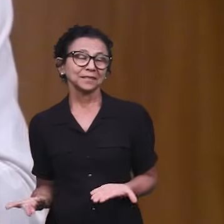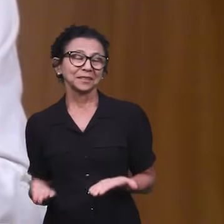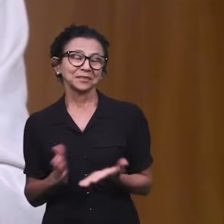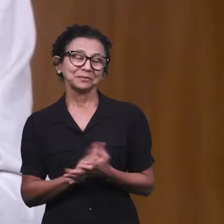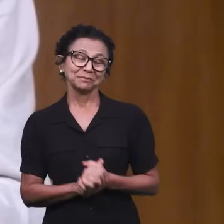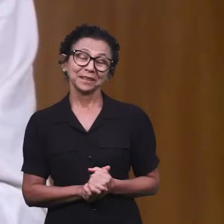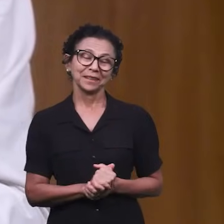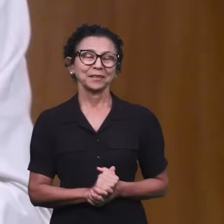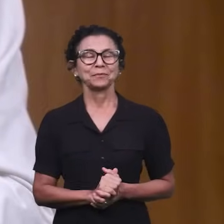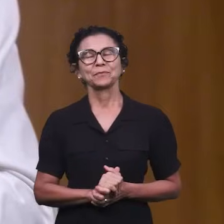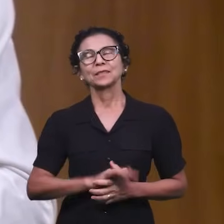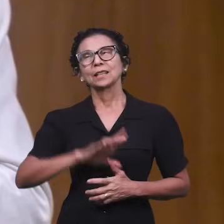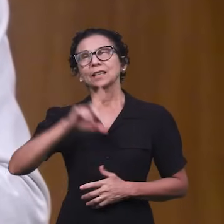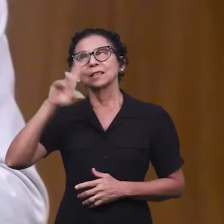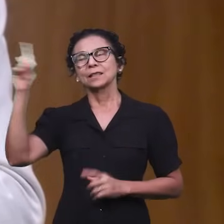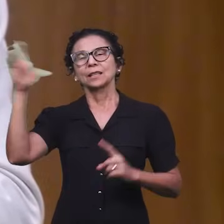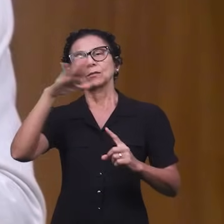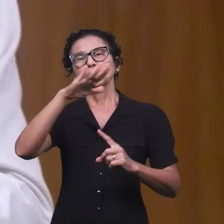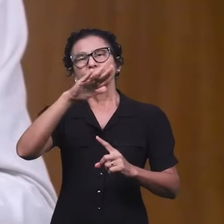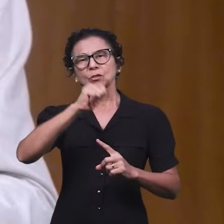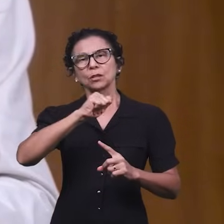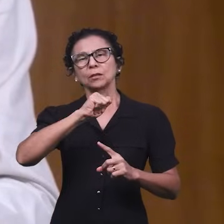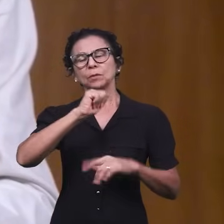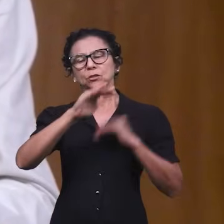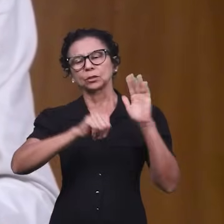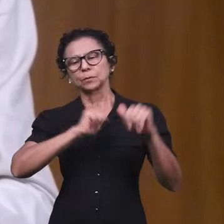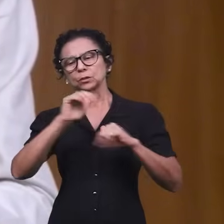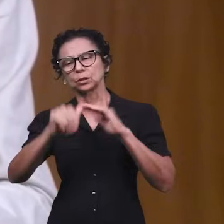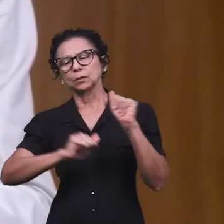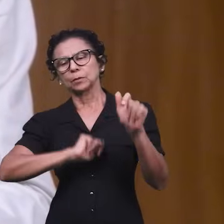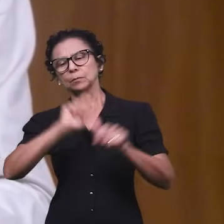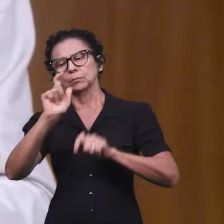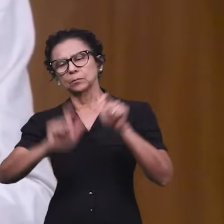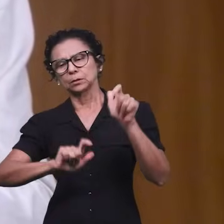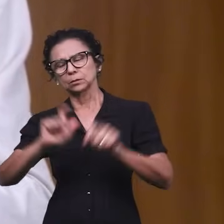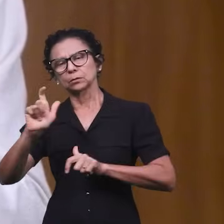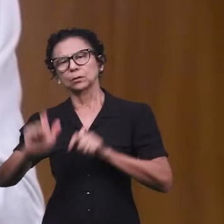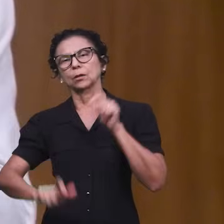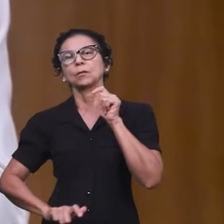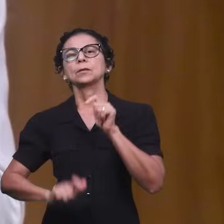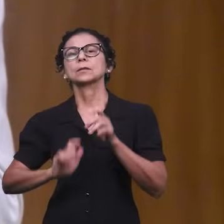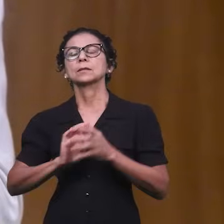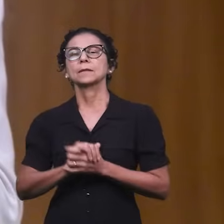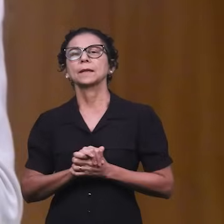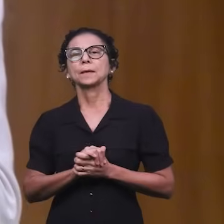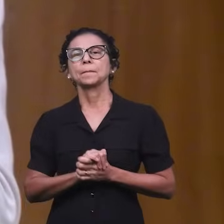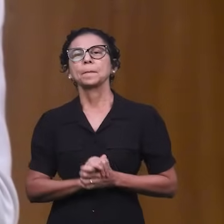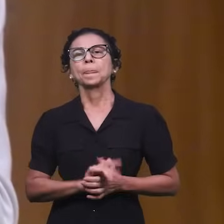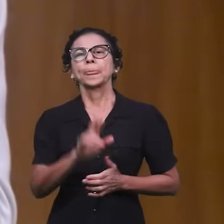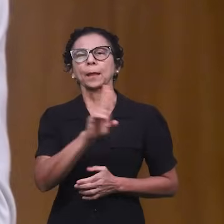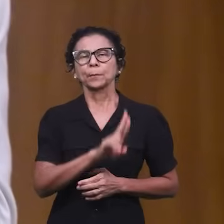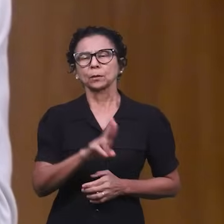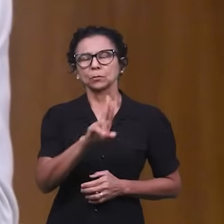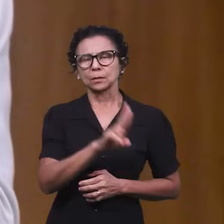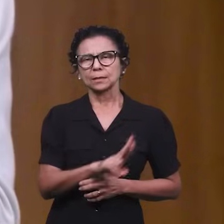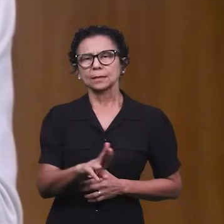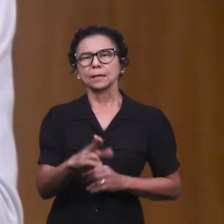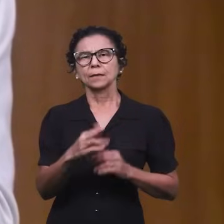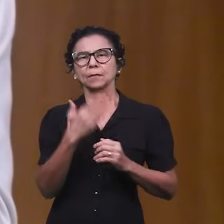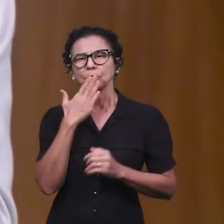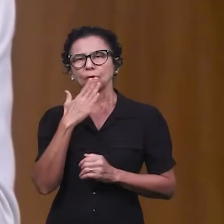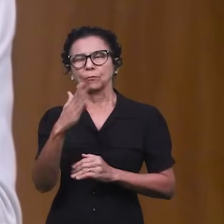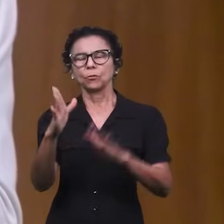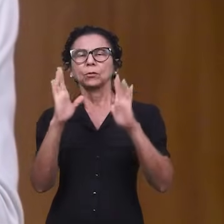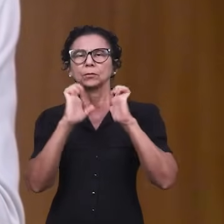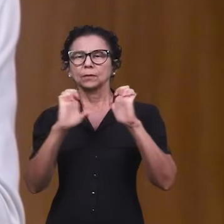chegam, levantam, partem para a eternidade. A mensagem vai ficar. Então, as famílias precisam ter